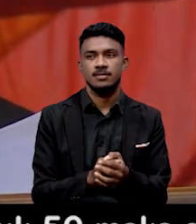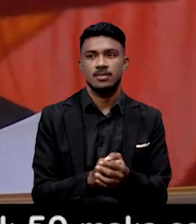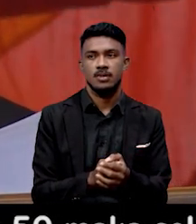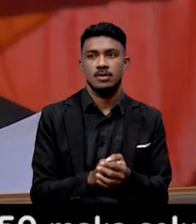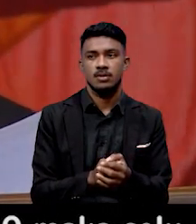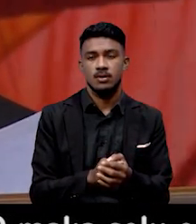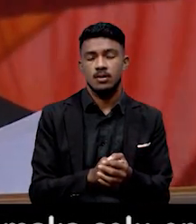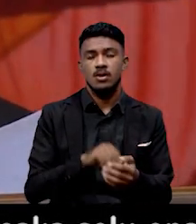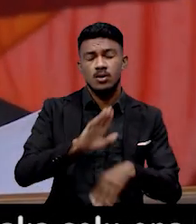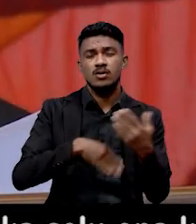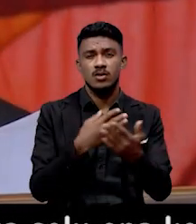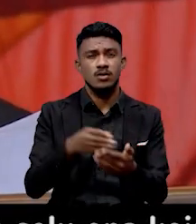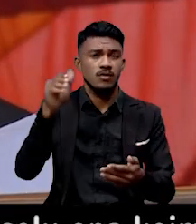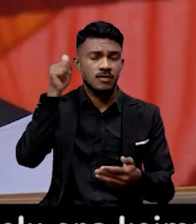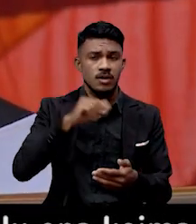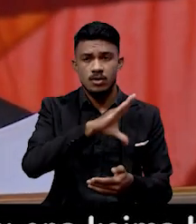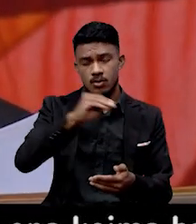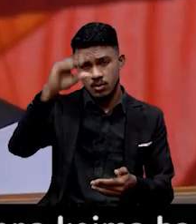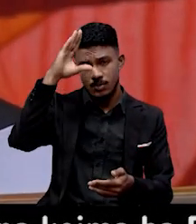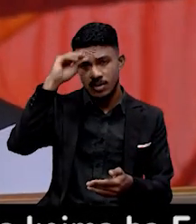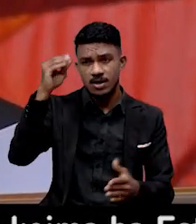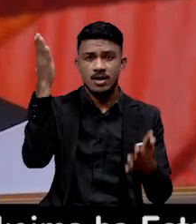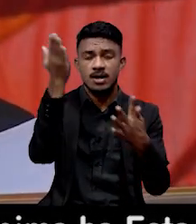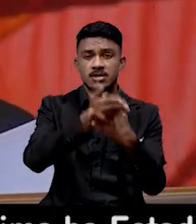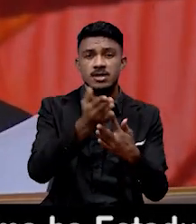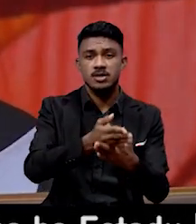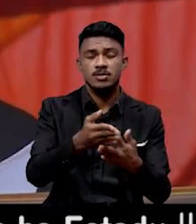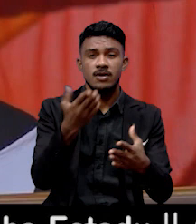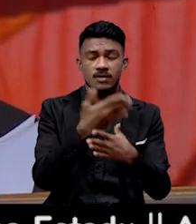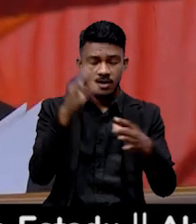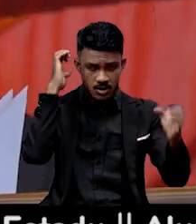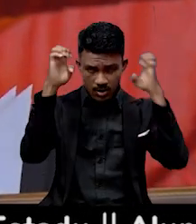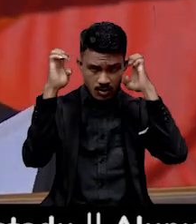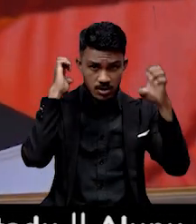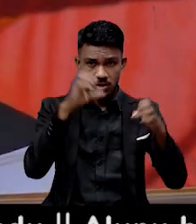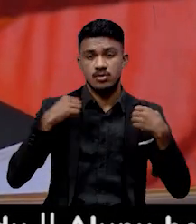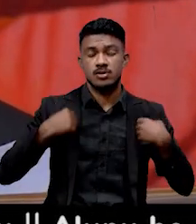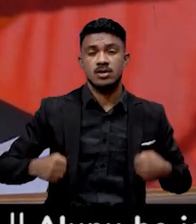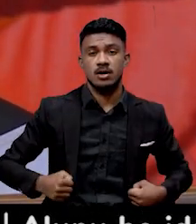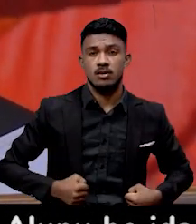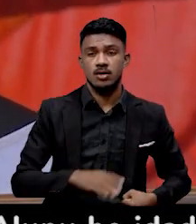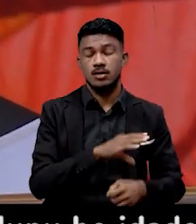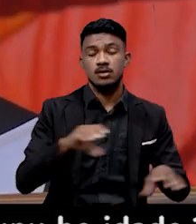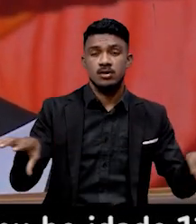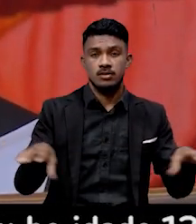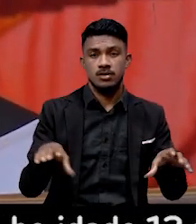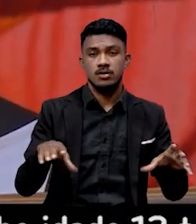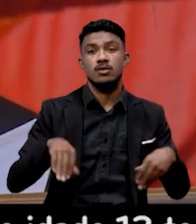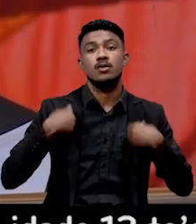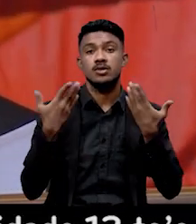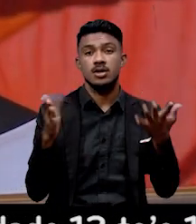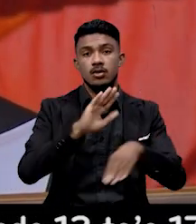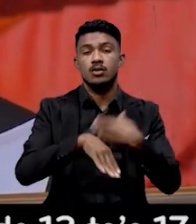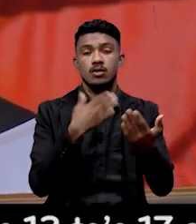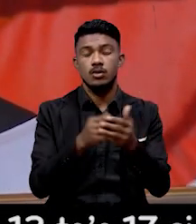outro feta na mane, ele ia acesso a nessa para a educação, serviço de saúde e não oportunidade de serviço. Oisa, outro